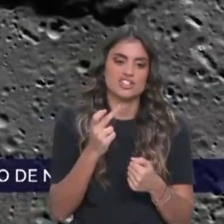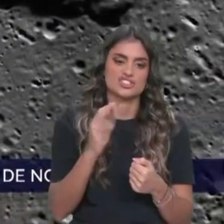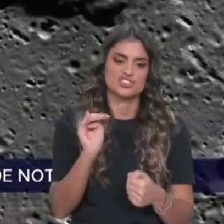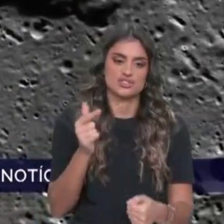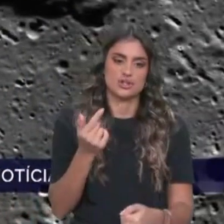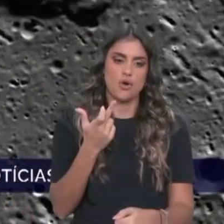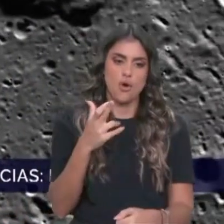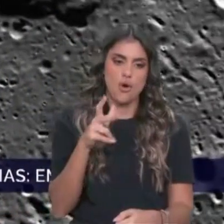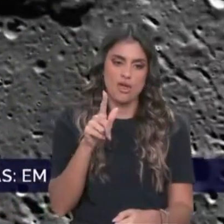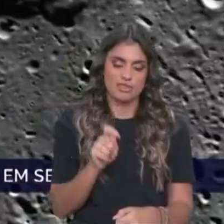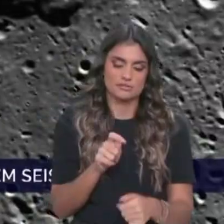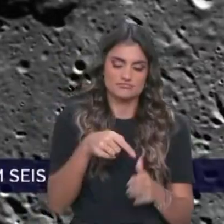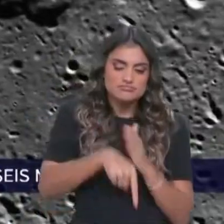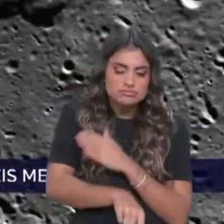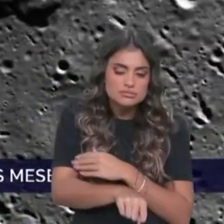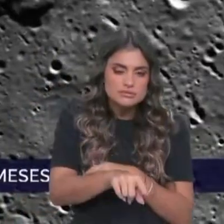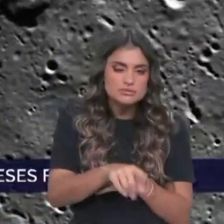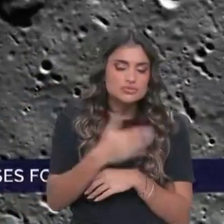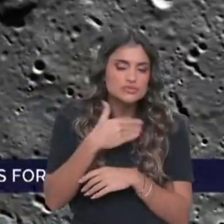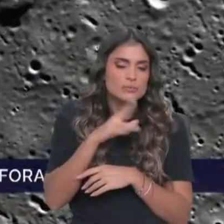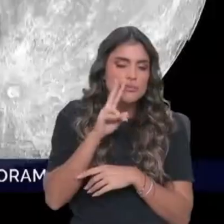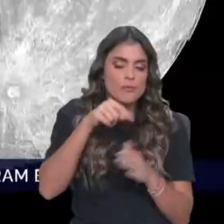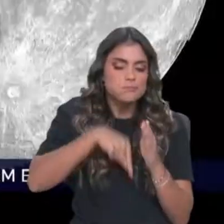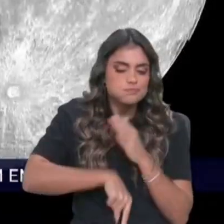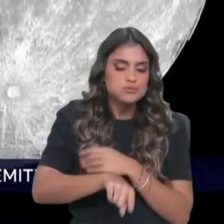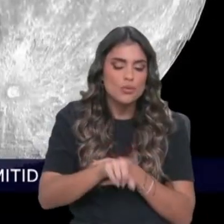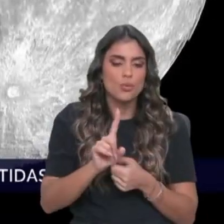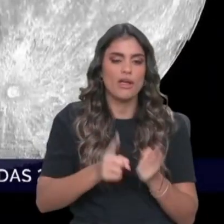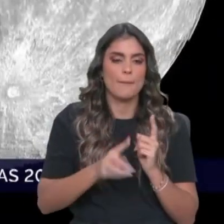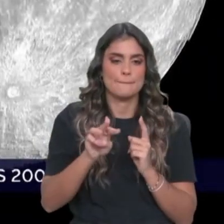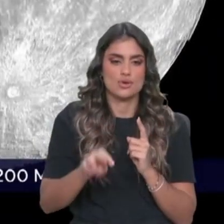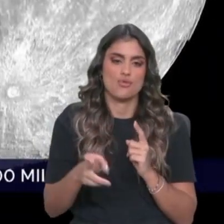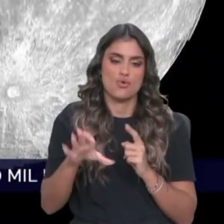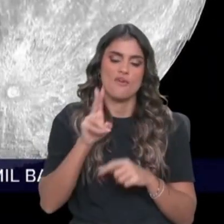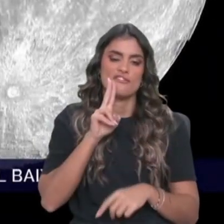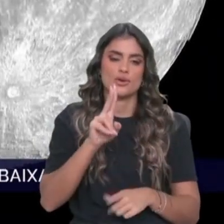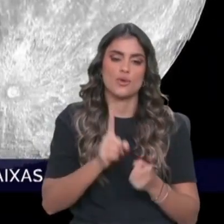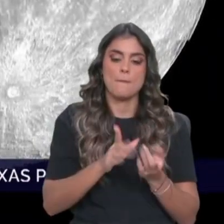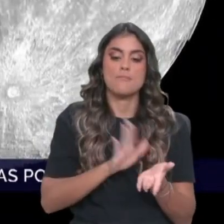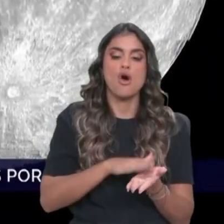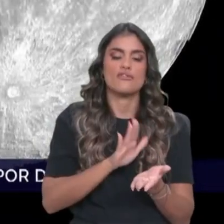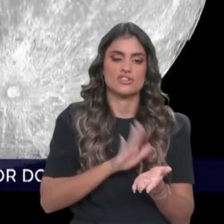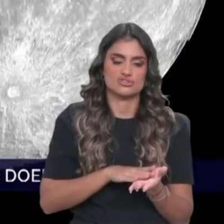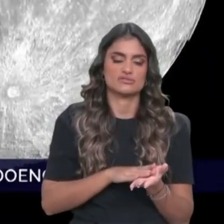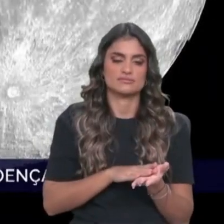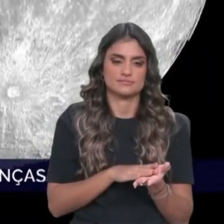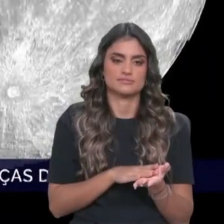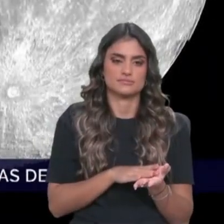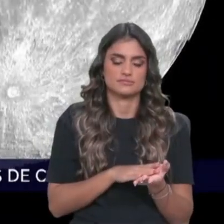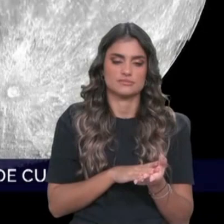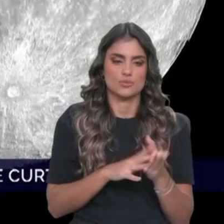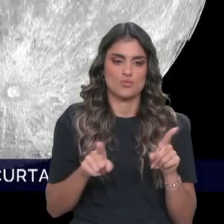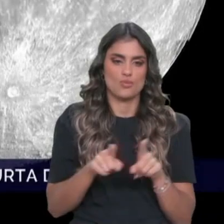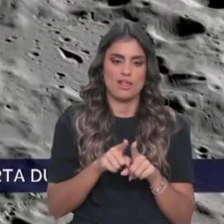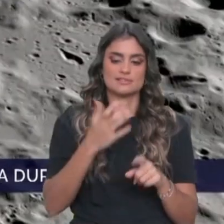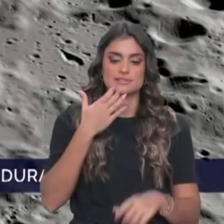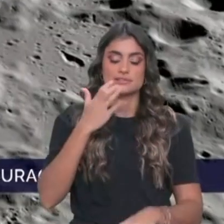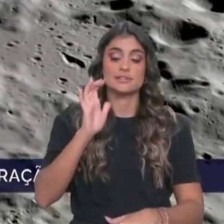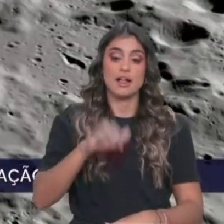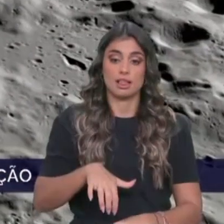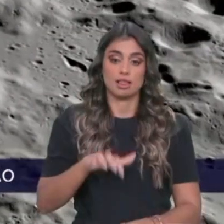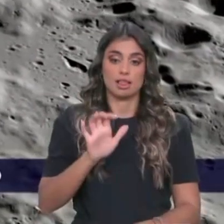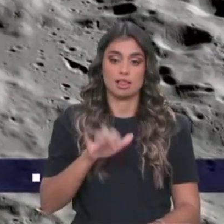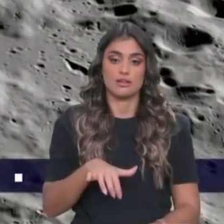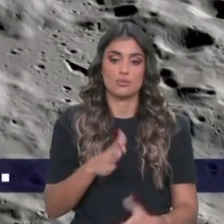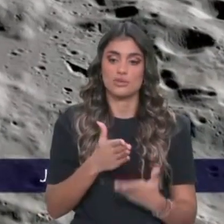que escavou o suficiente para ver o que estava por baixo da superfície de Mercúrio. E encontraram então provas, precisamente, de sal, mas